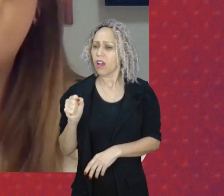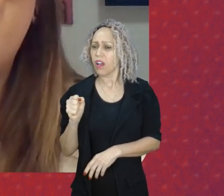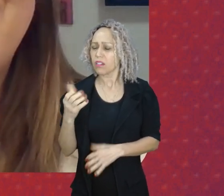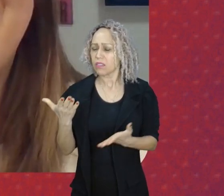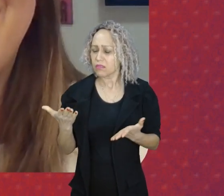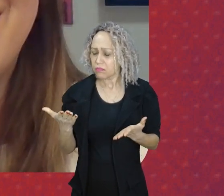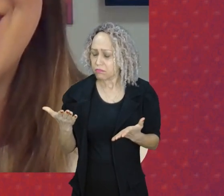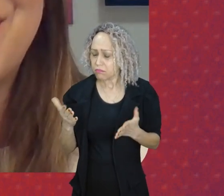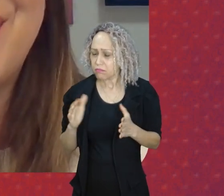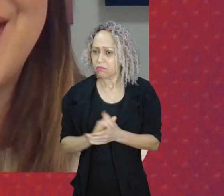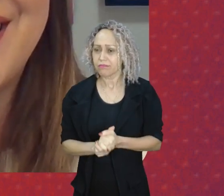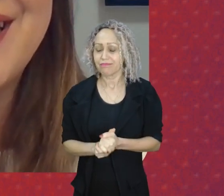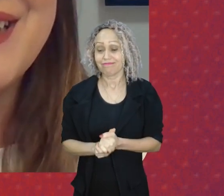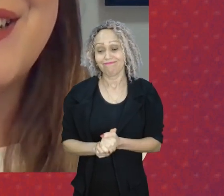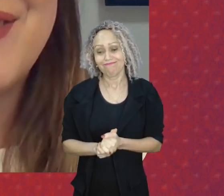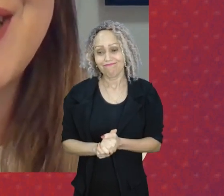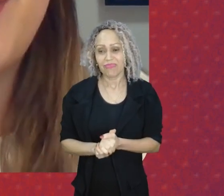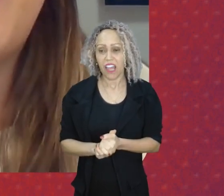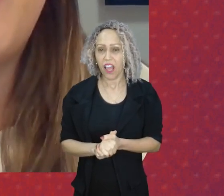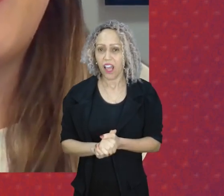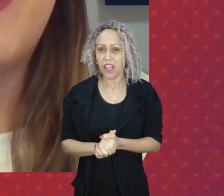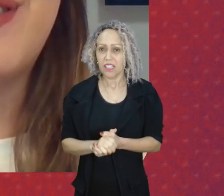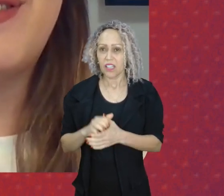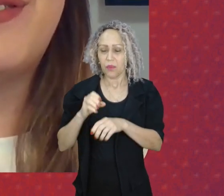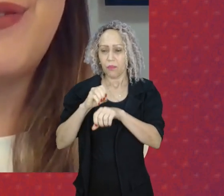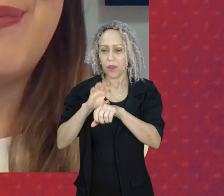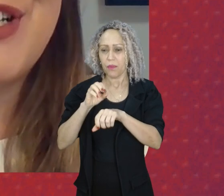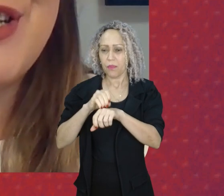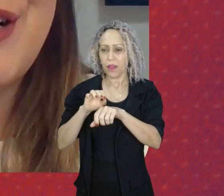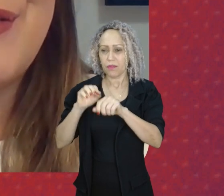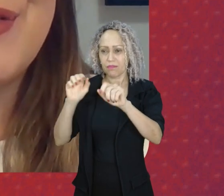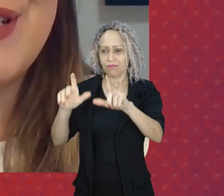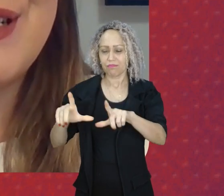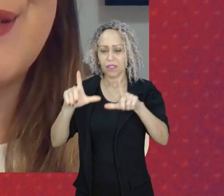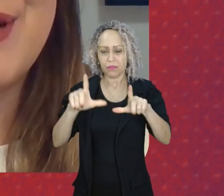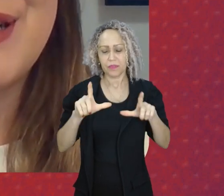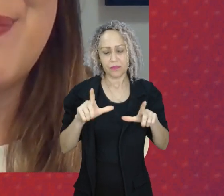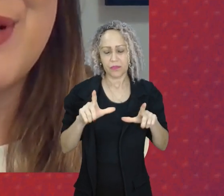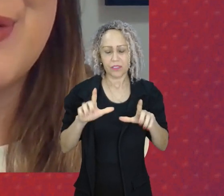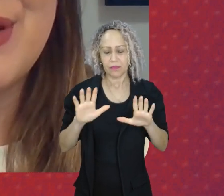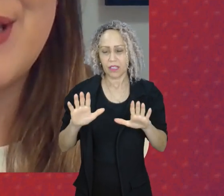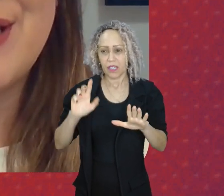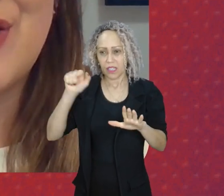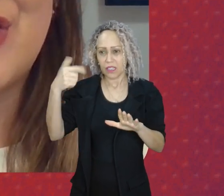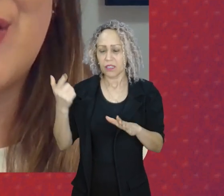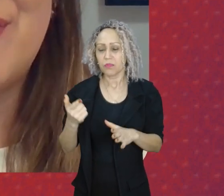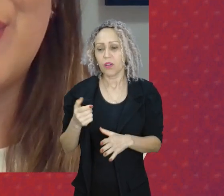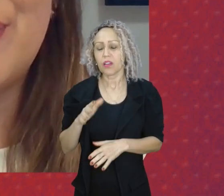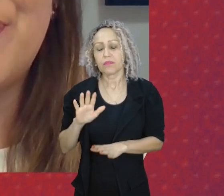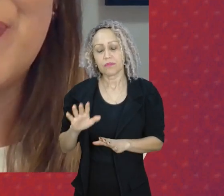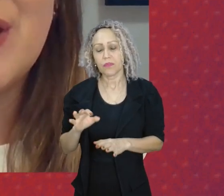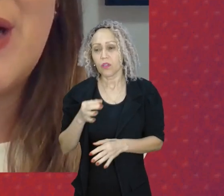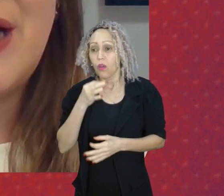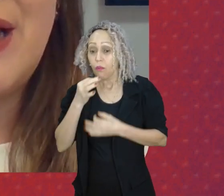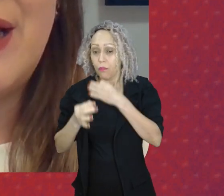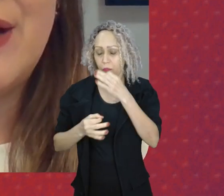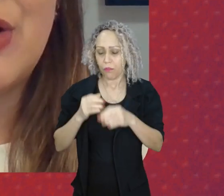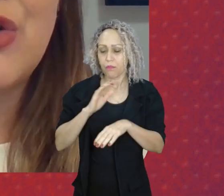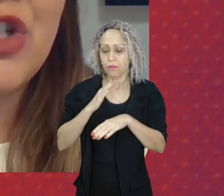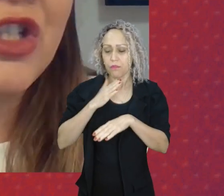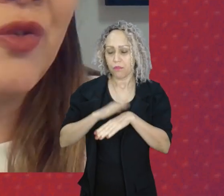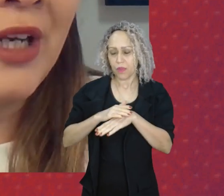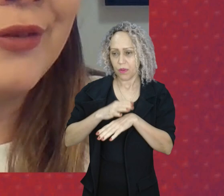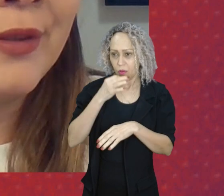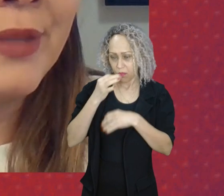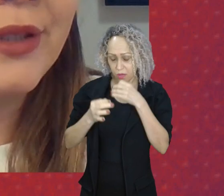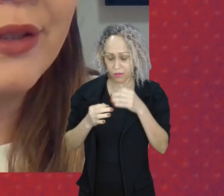compartilhar PowerPoint aqui na TV, né? Mas eu vou compartilhar com vocês as minhas impressões. Assim, a gente teve eu